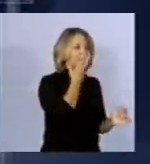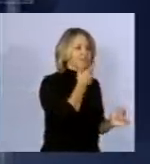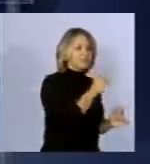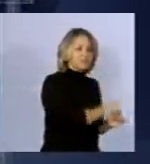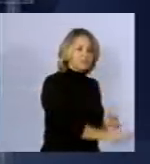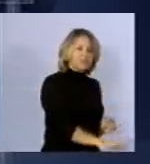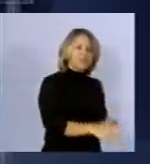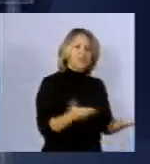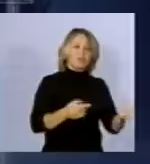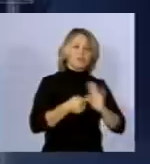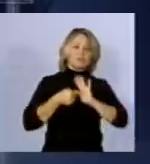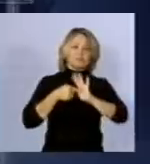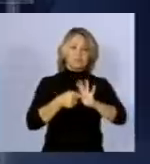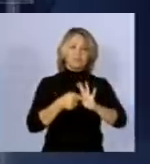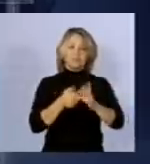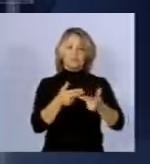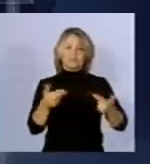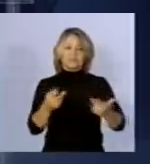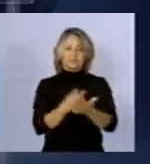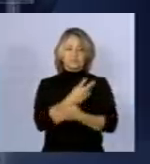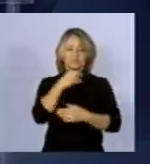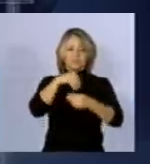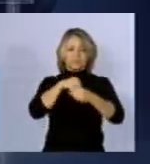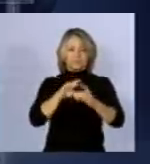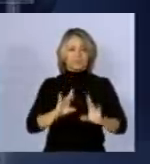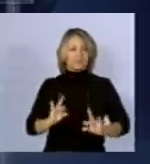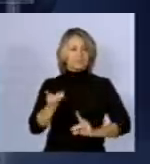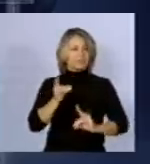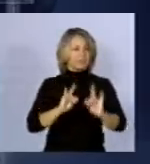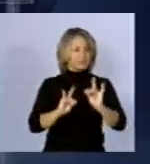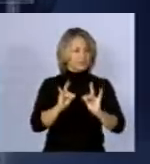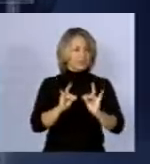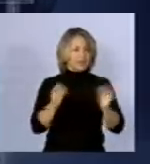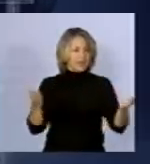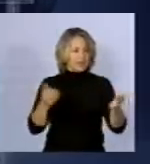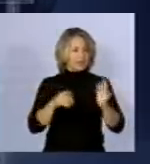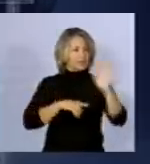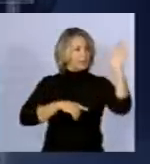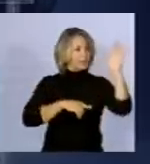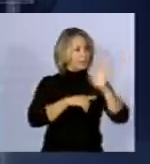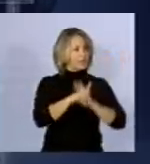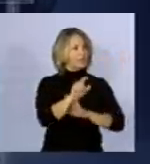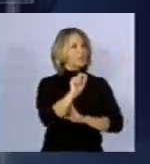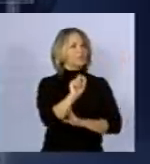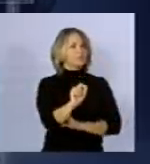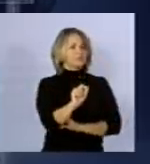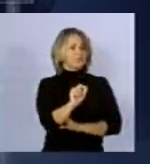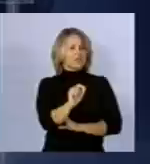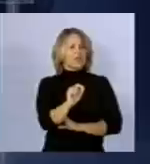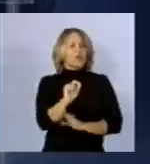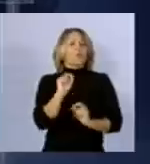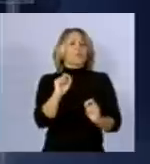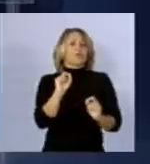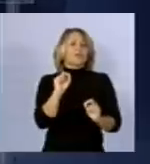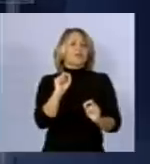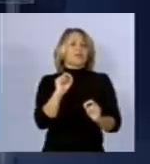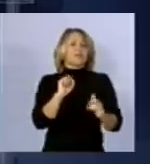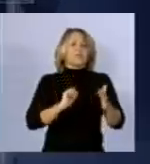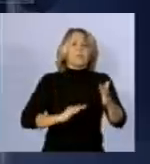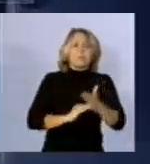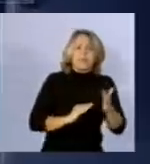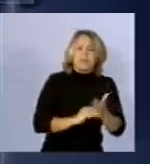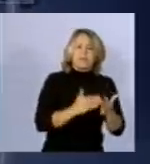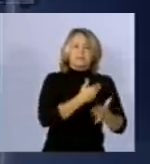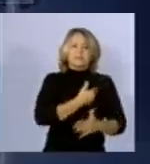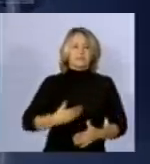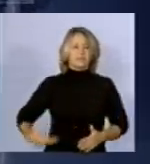as a essas evidências científicas a a minha questão que fica eh é o que que impede o poder público